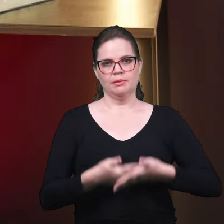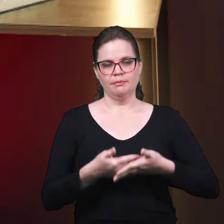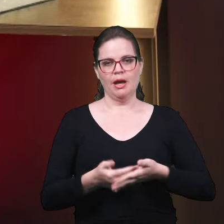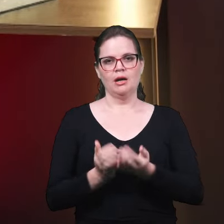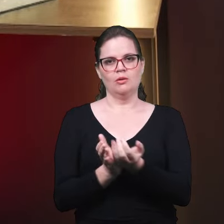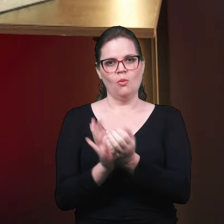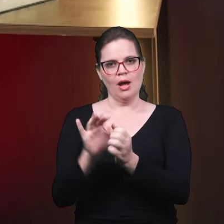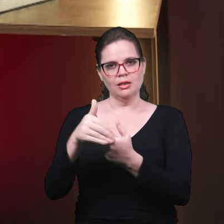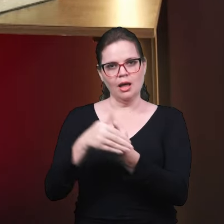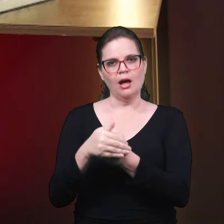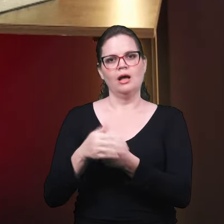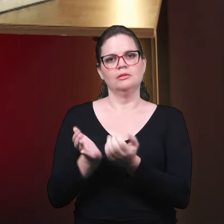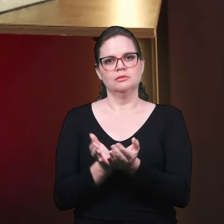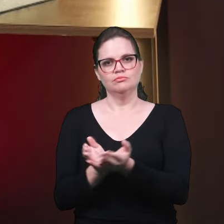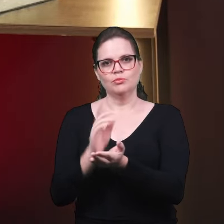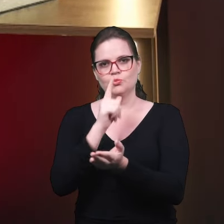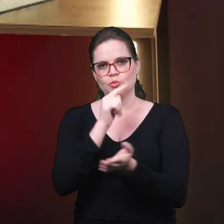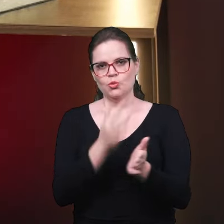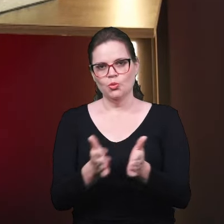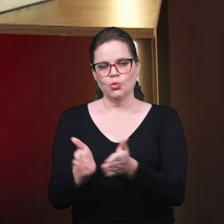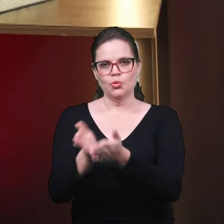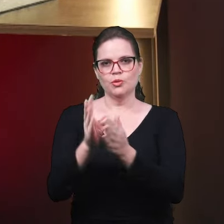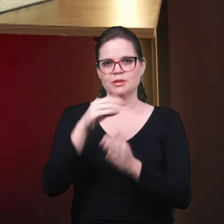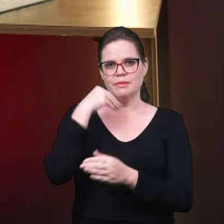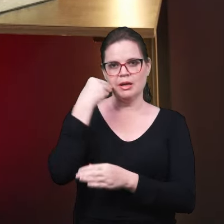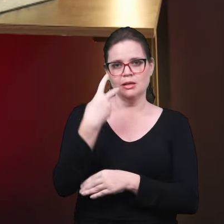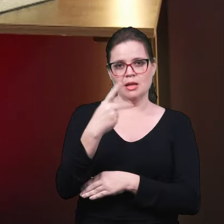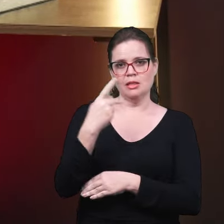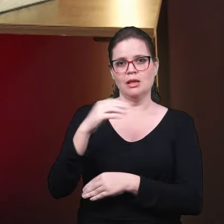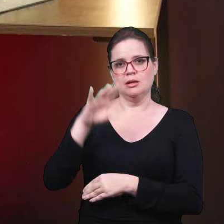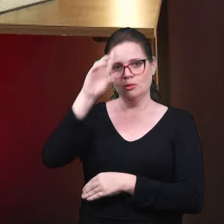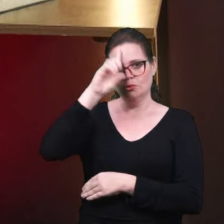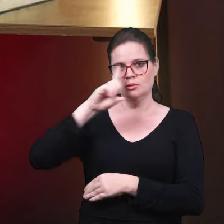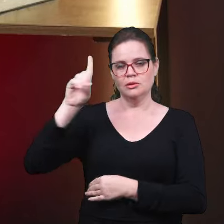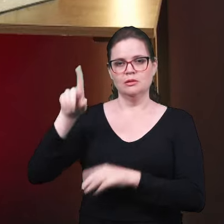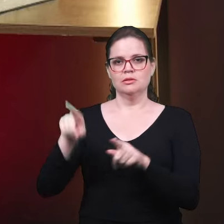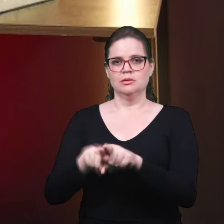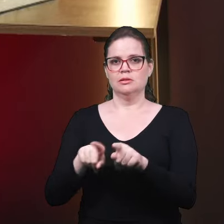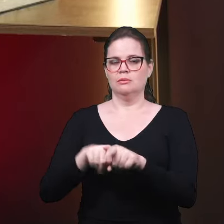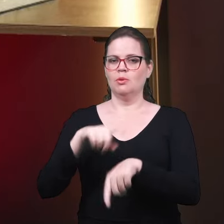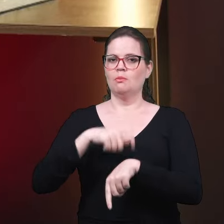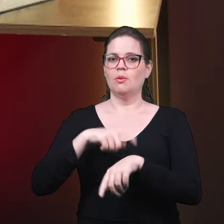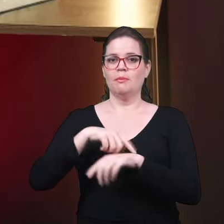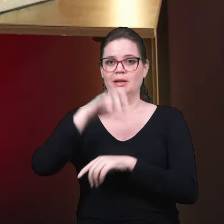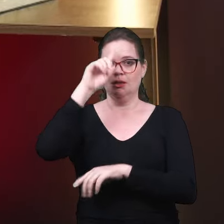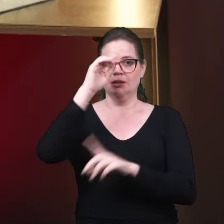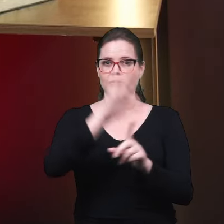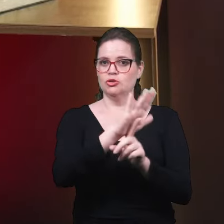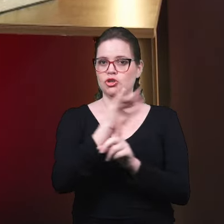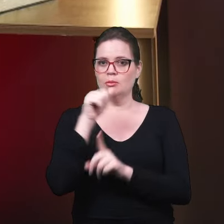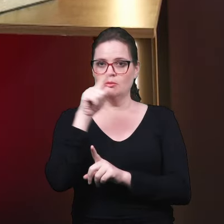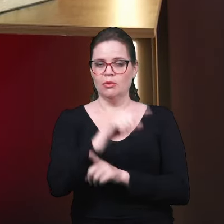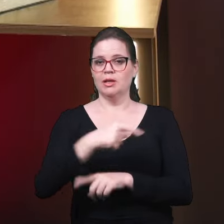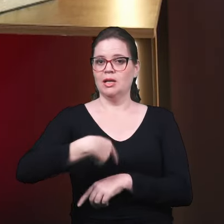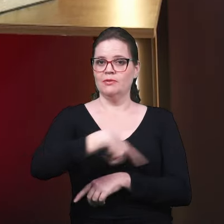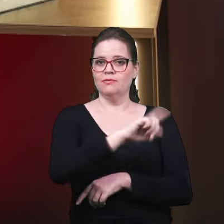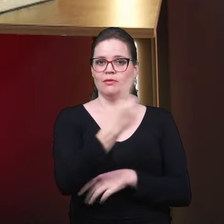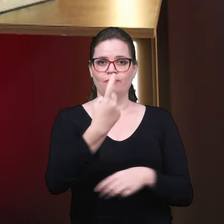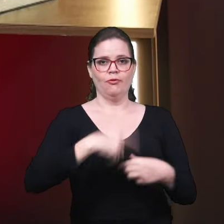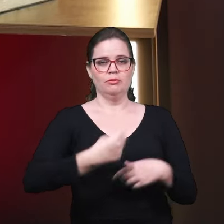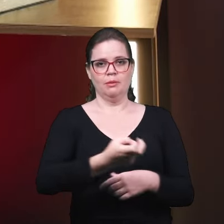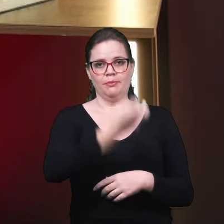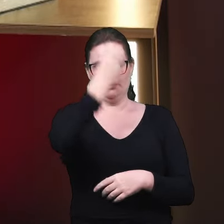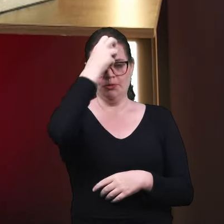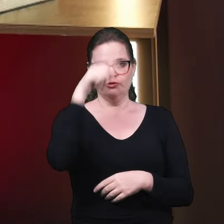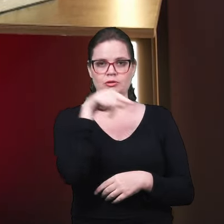as experiências, a experiência que ele teve com Deus e o chamado e uma ordem de Deus agora sobre a vida de